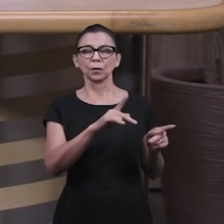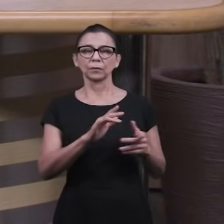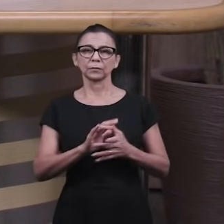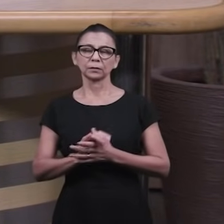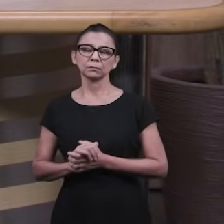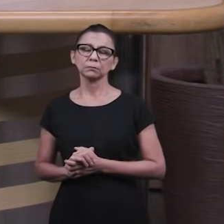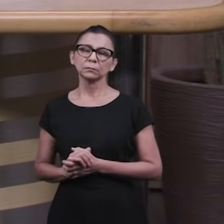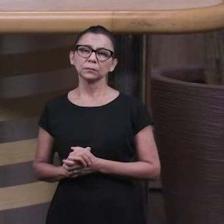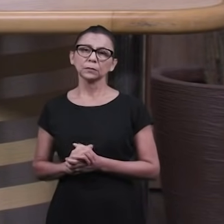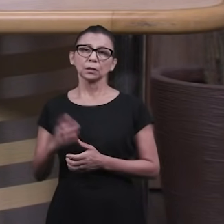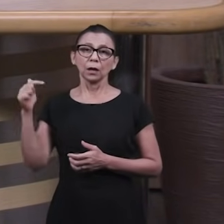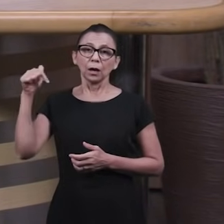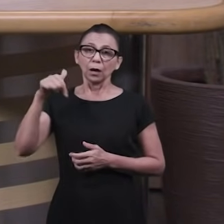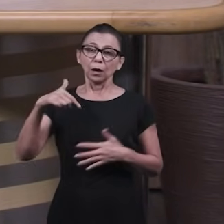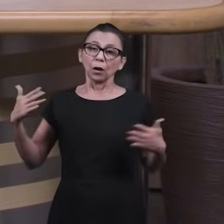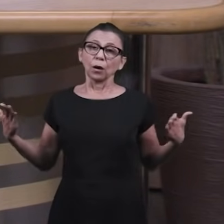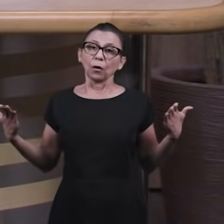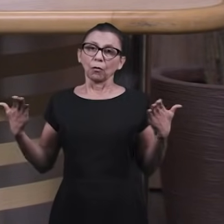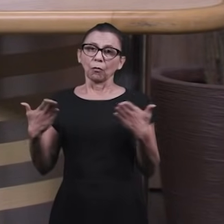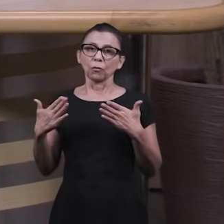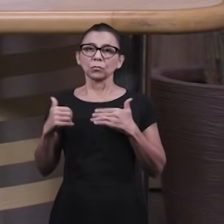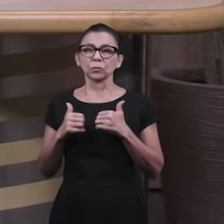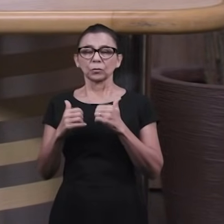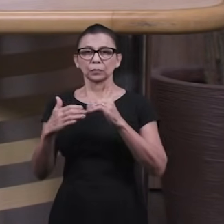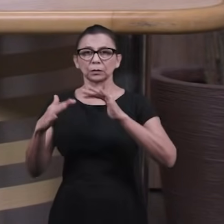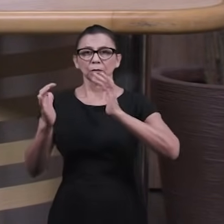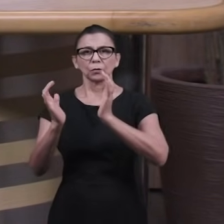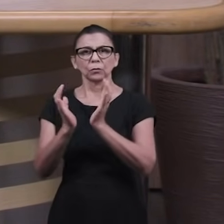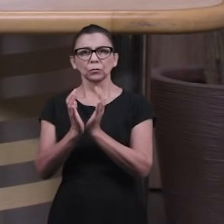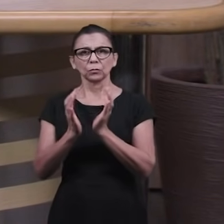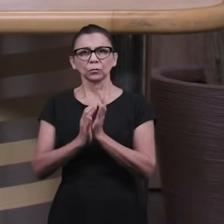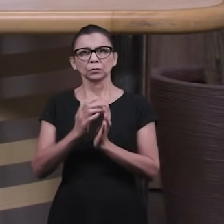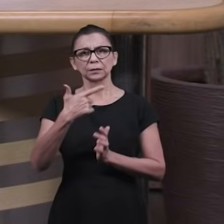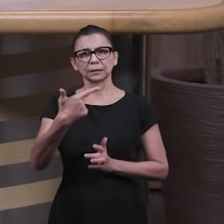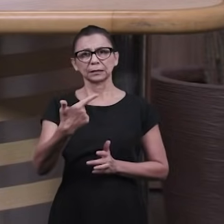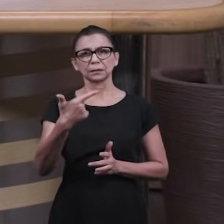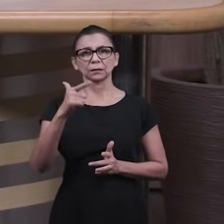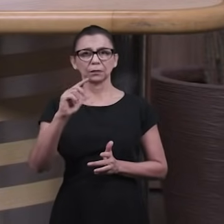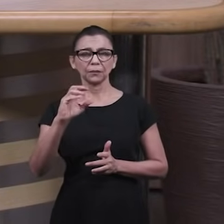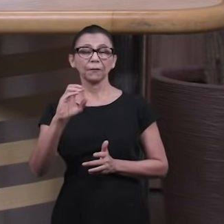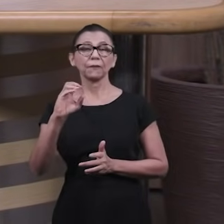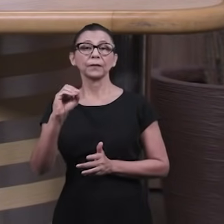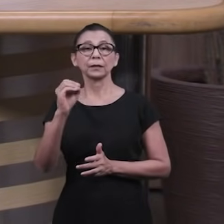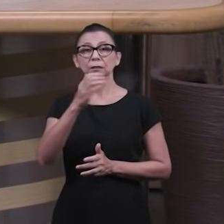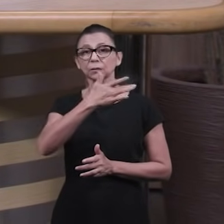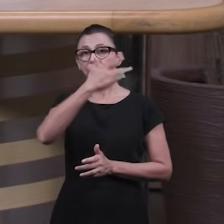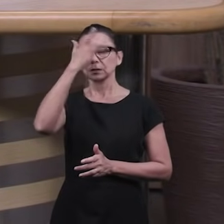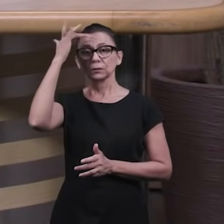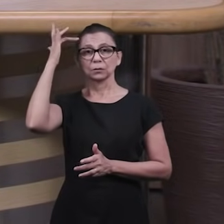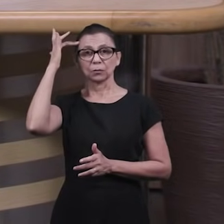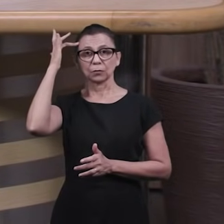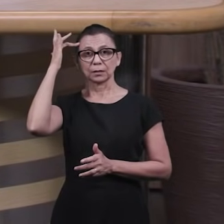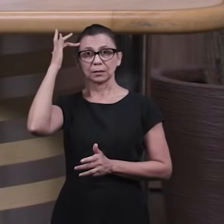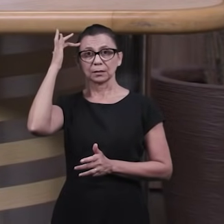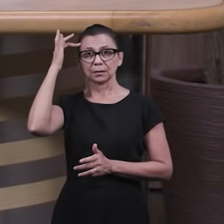igreja de um grupo pequeno, 120 pessoas, e de repente eles são